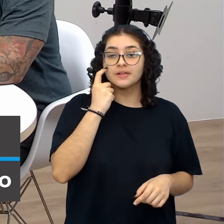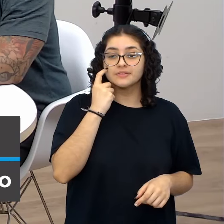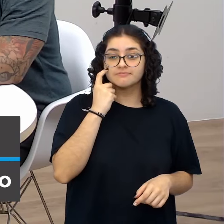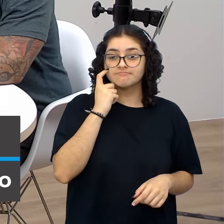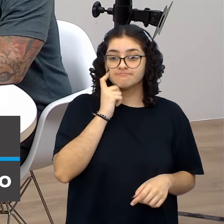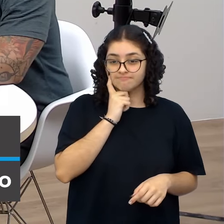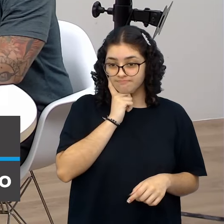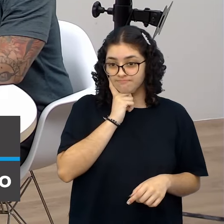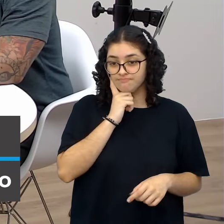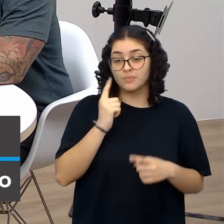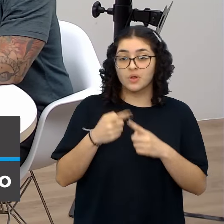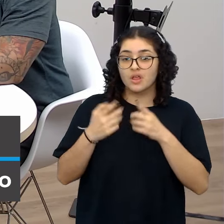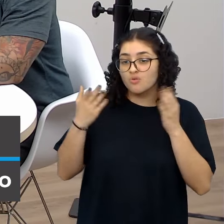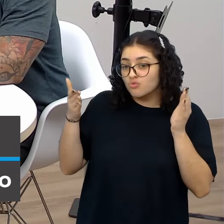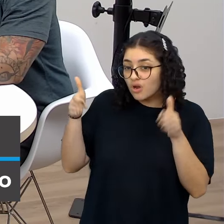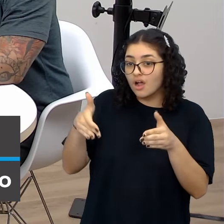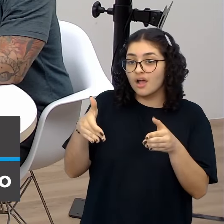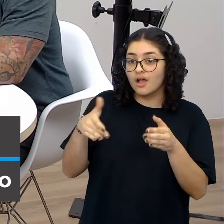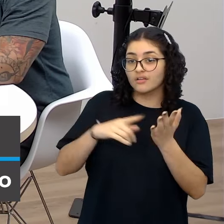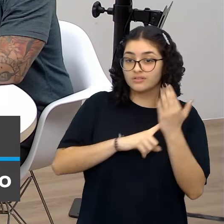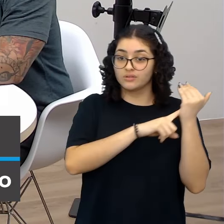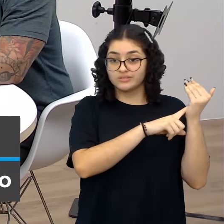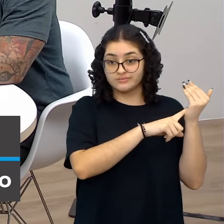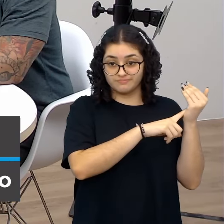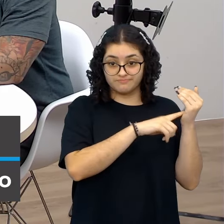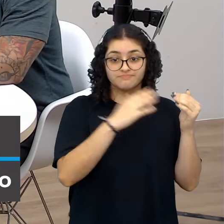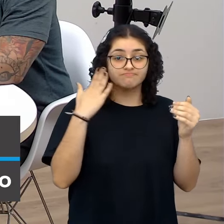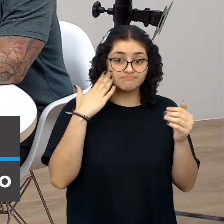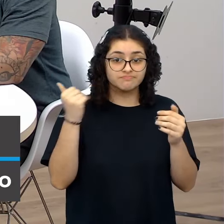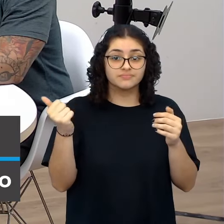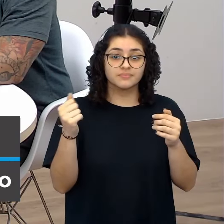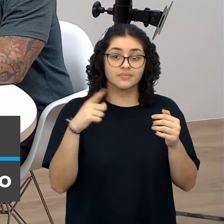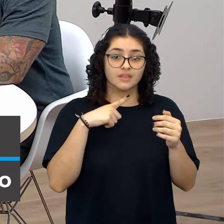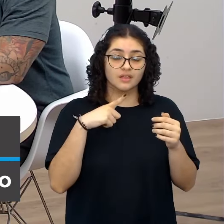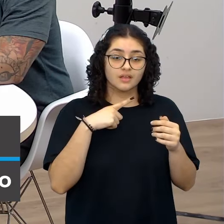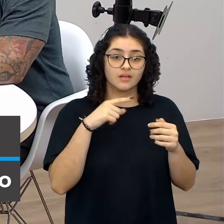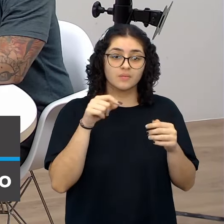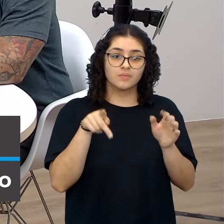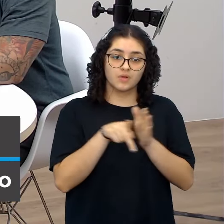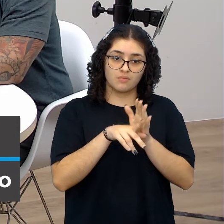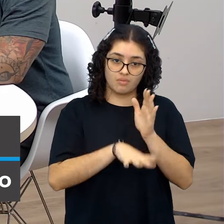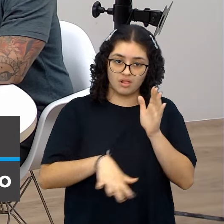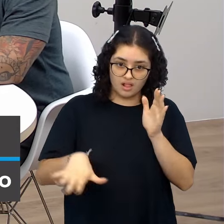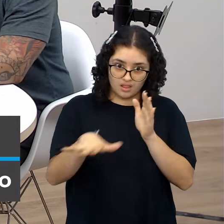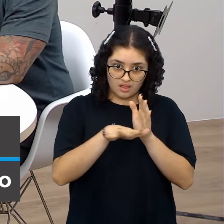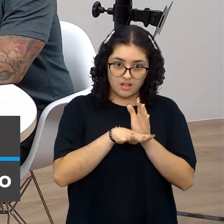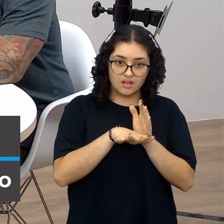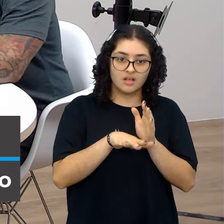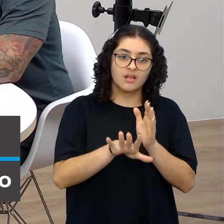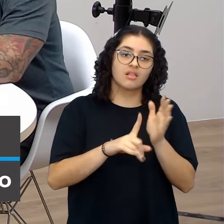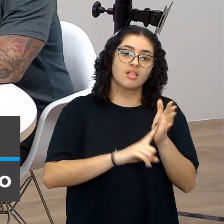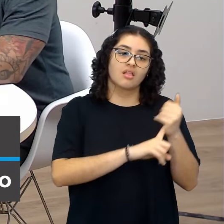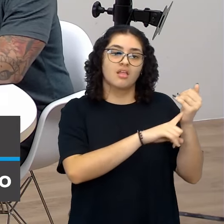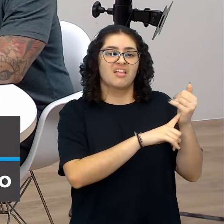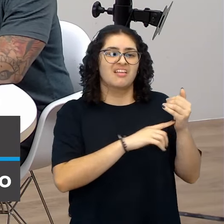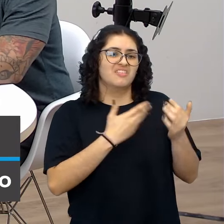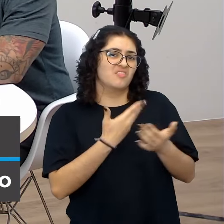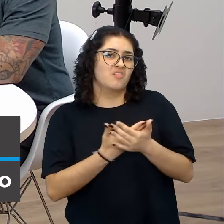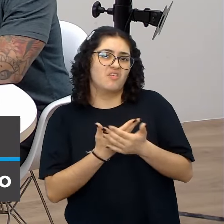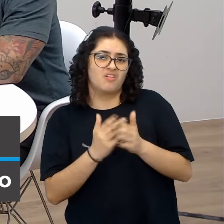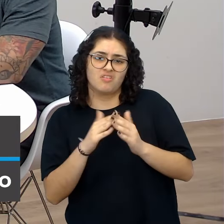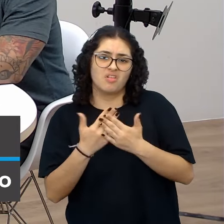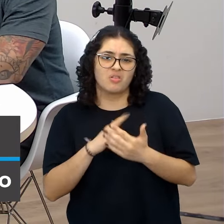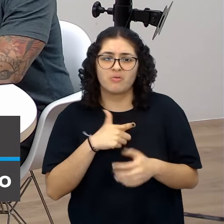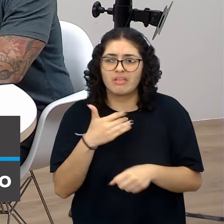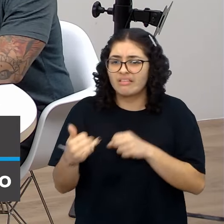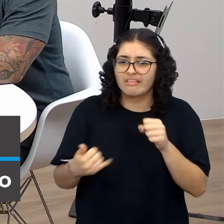que não focar na tecnologia? A gente sabia que ia ter uma conversa da rede, assim, tecnologia, a escola não tem Wi-Fi,